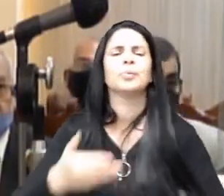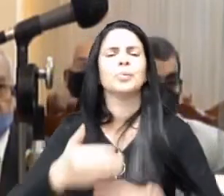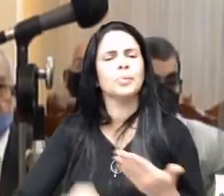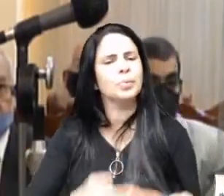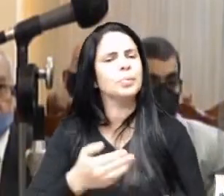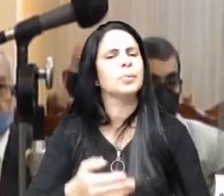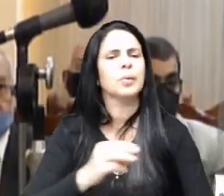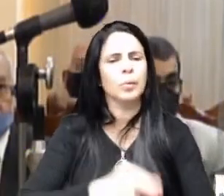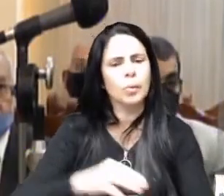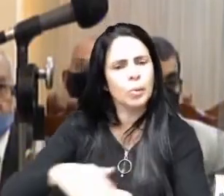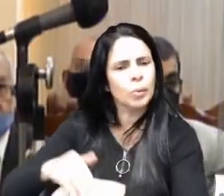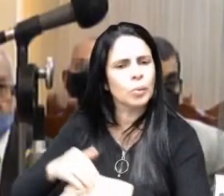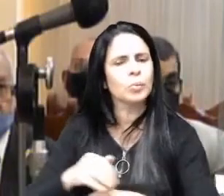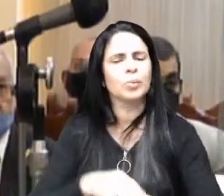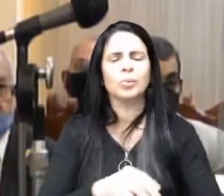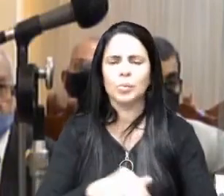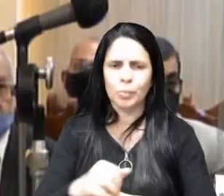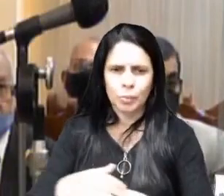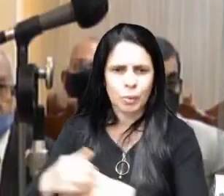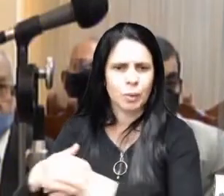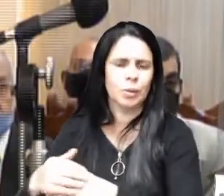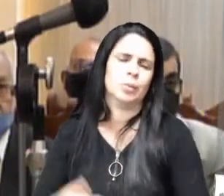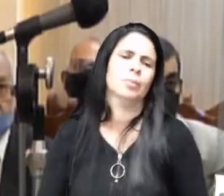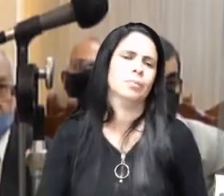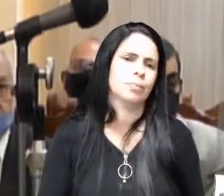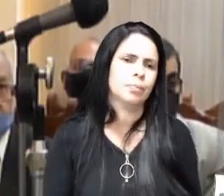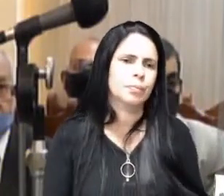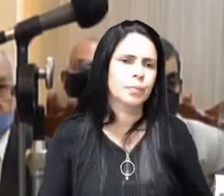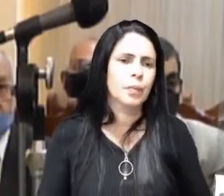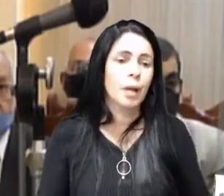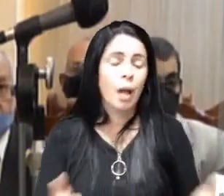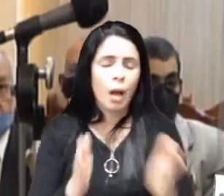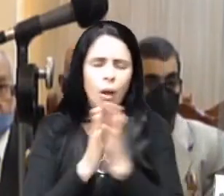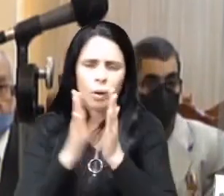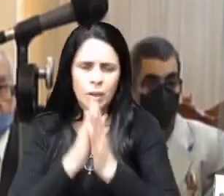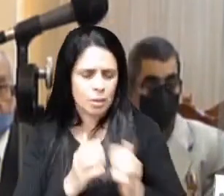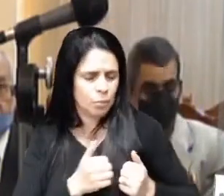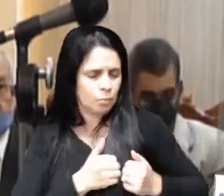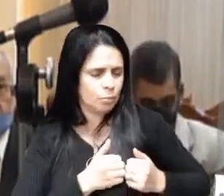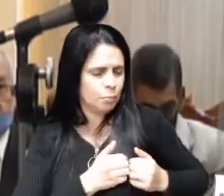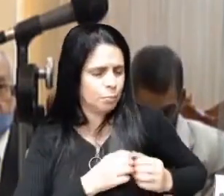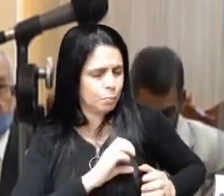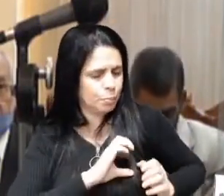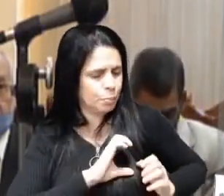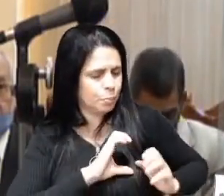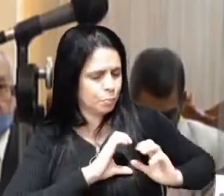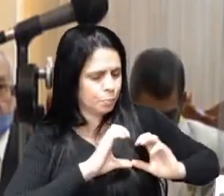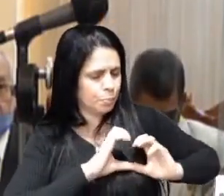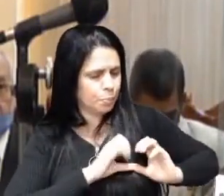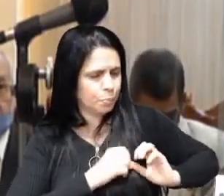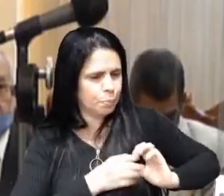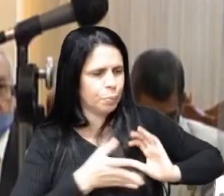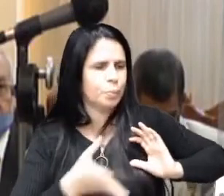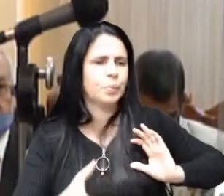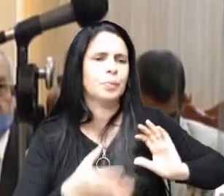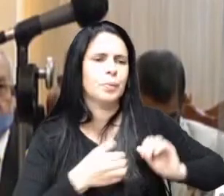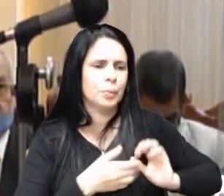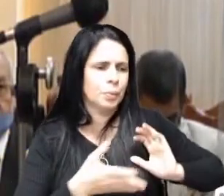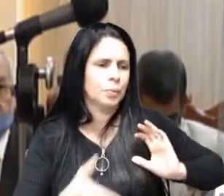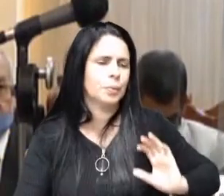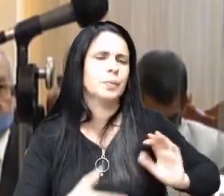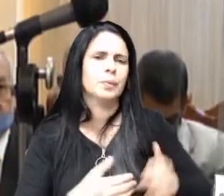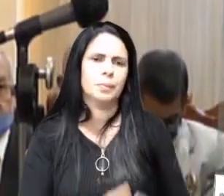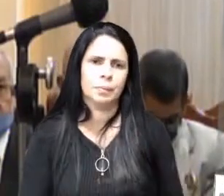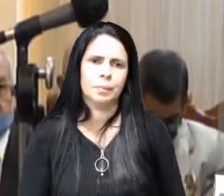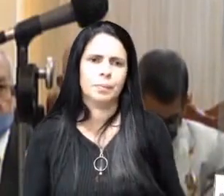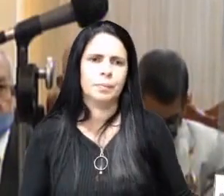generosos. A oração abre o coração para amar mais os nossos irmãos. Glória a Deus.